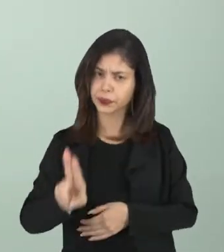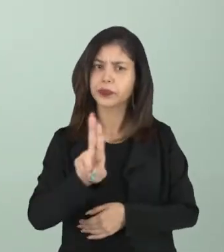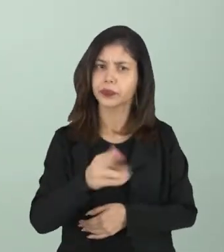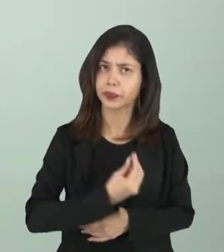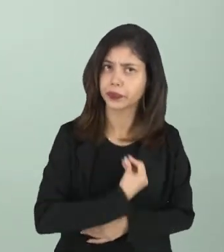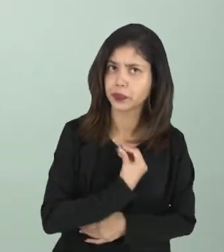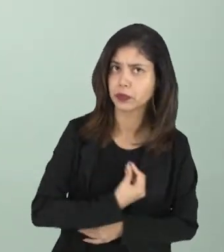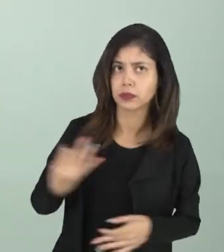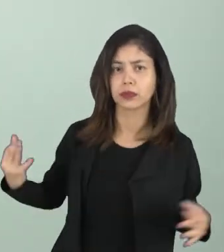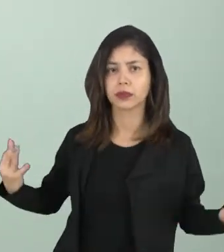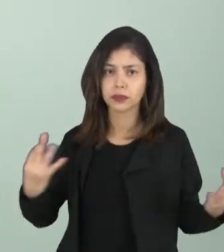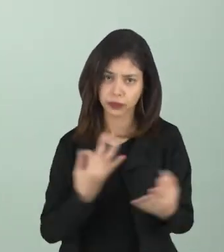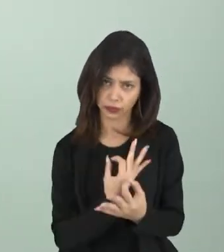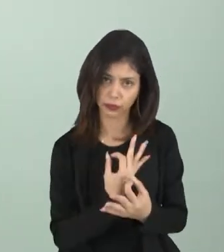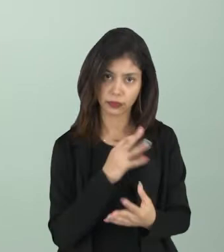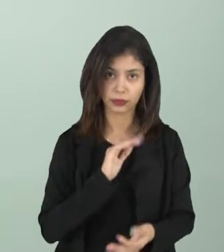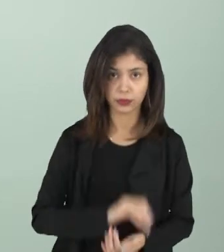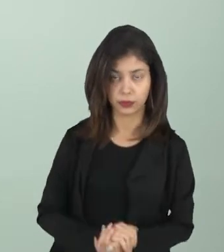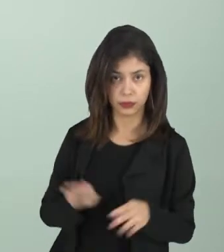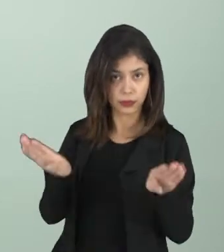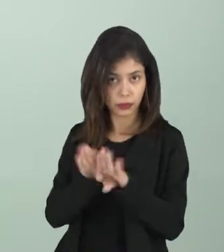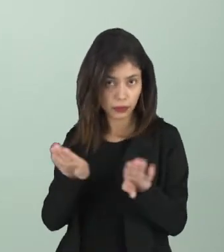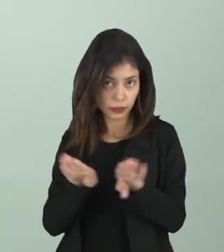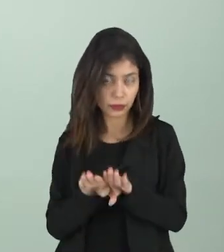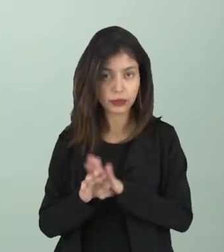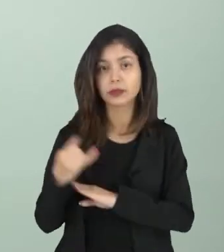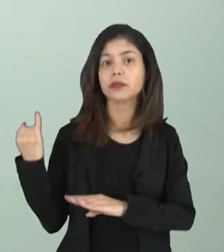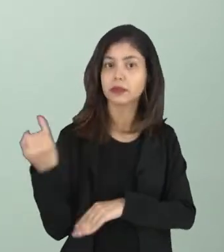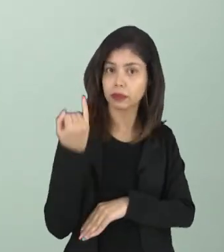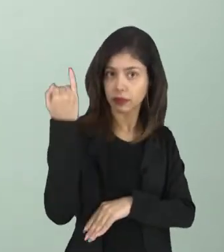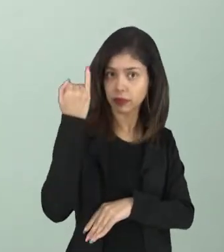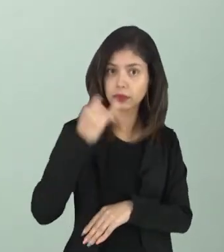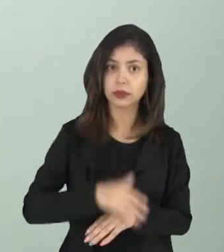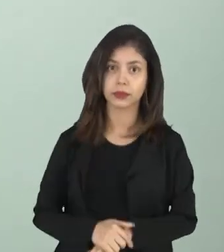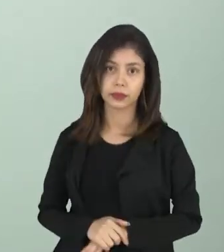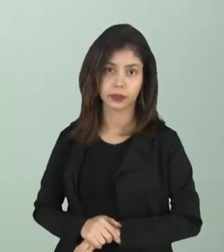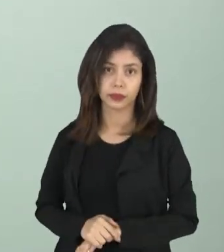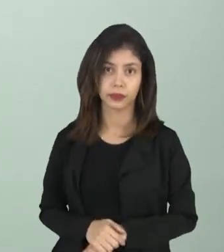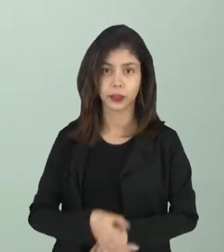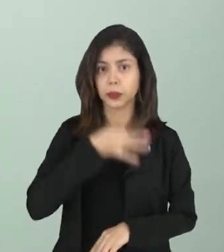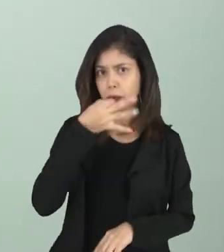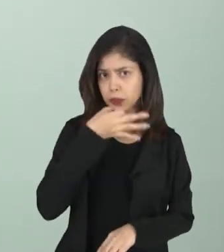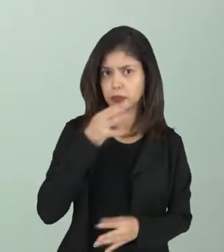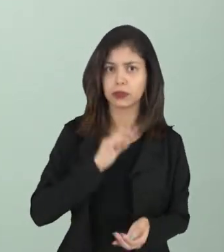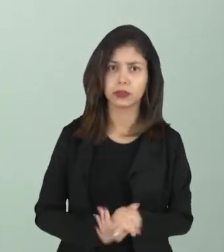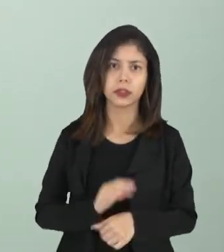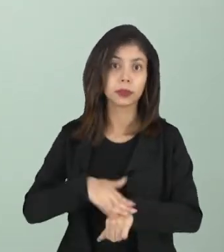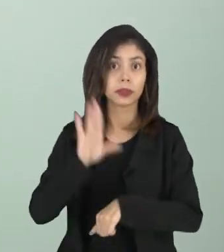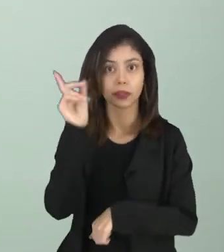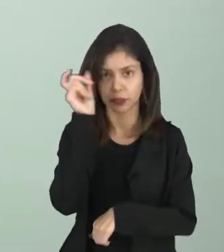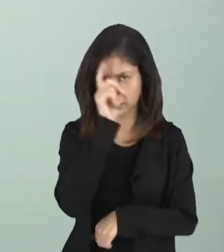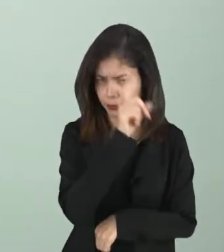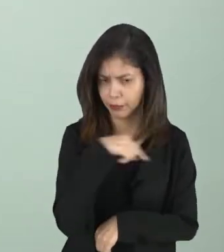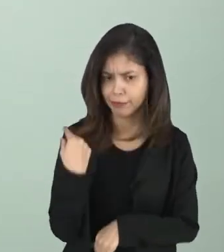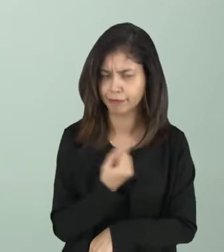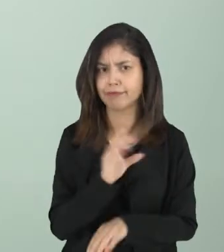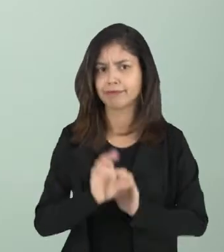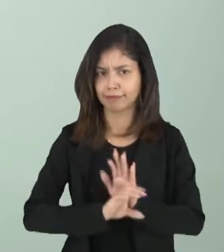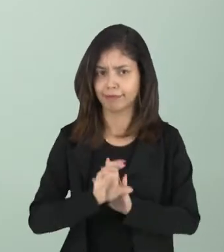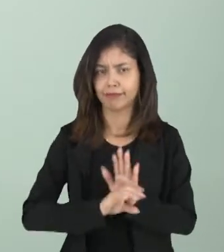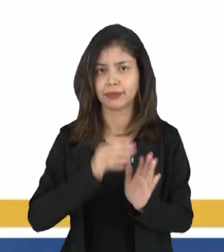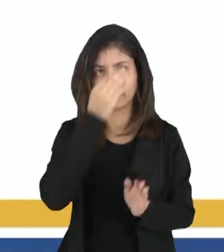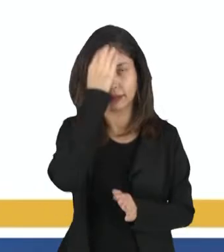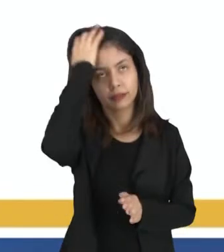o present perfect, que também é muito importante e, na minha opinião, é o mais difícil desse conteúdo.